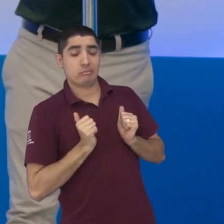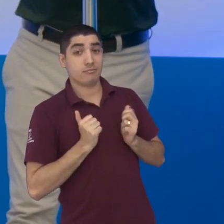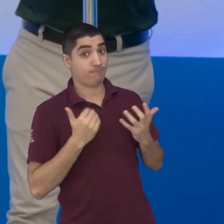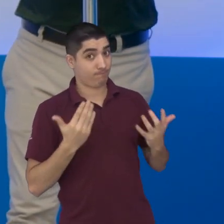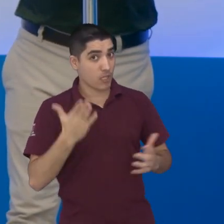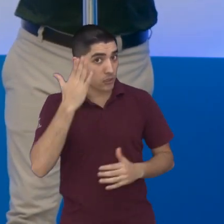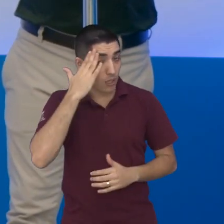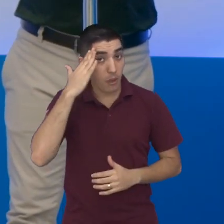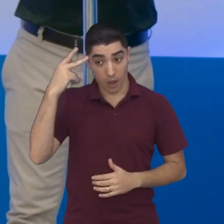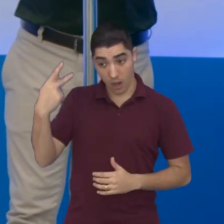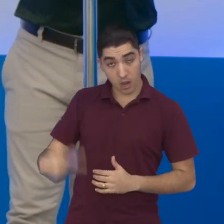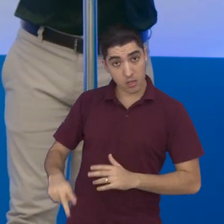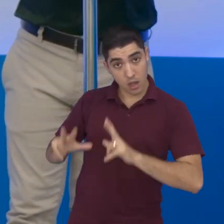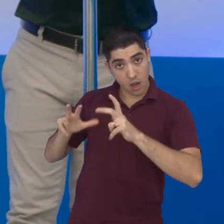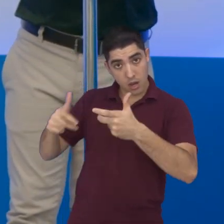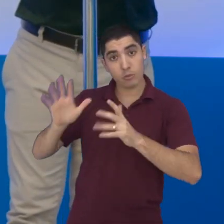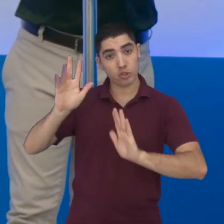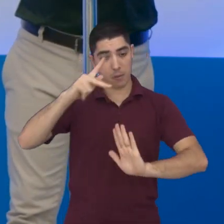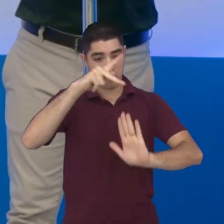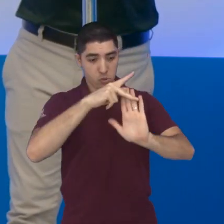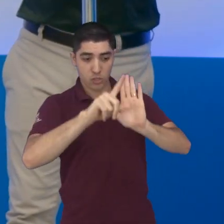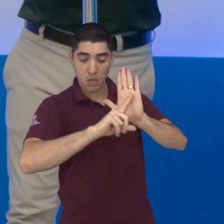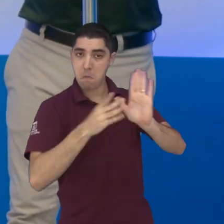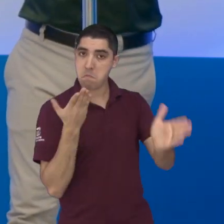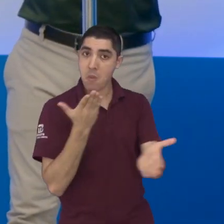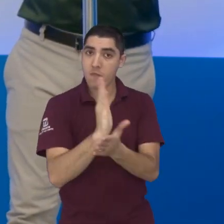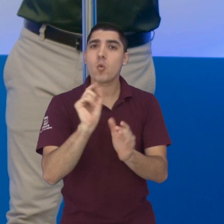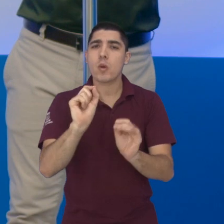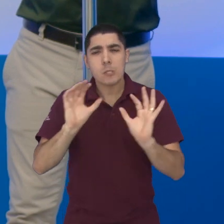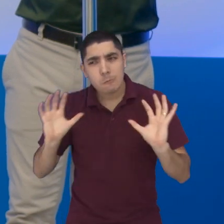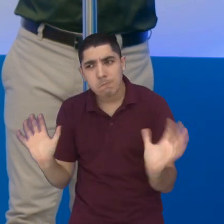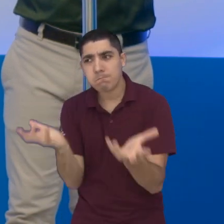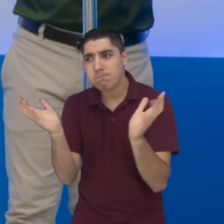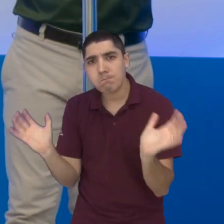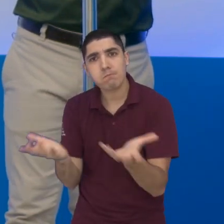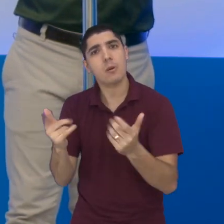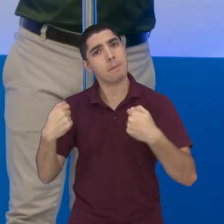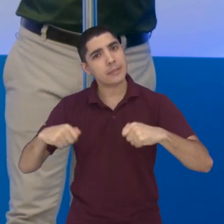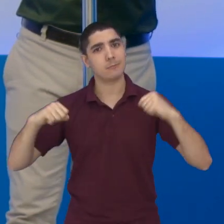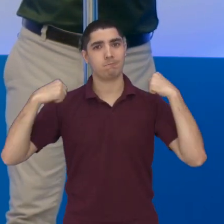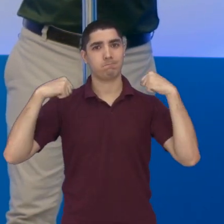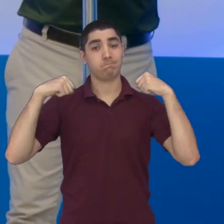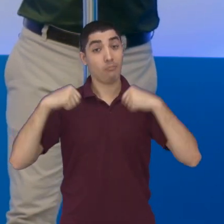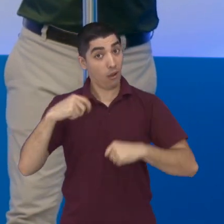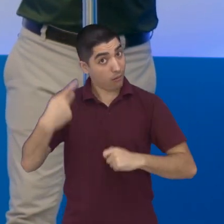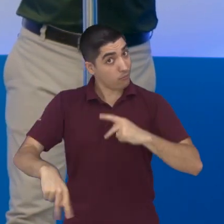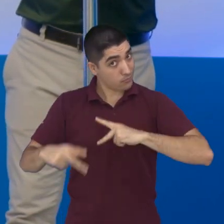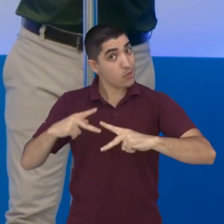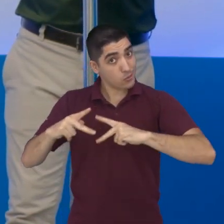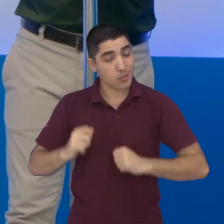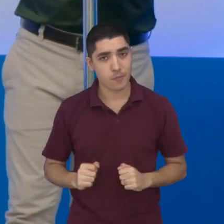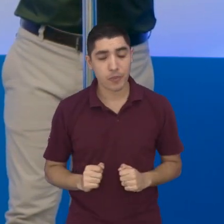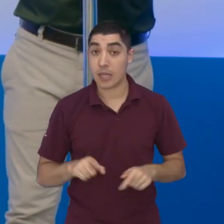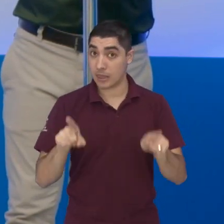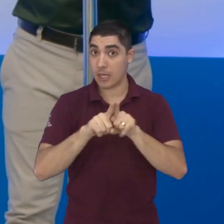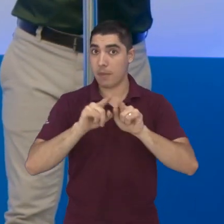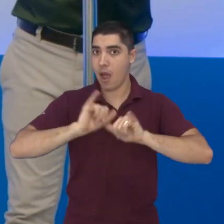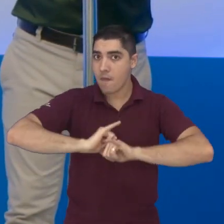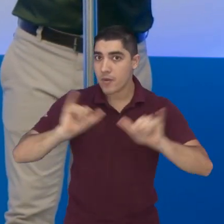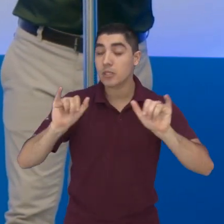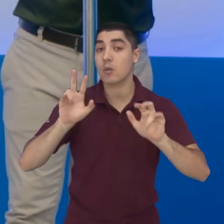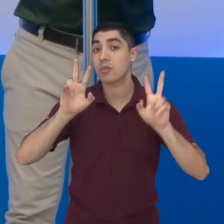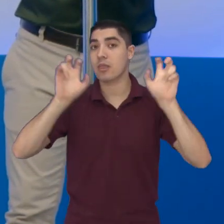Pois então sabia que um projeto aprovado quer estimular a prática de atividades físicas aqui em São José ainda vamos alertar sobre